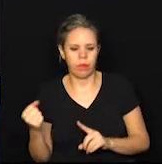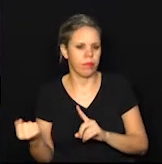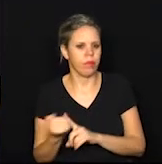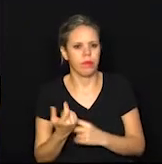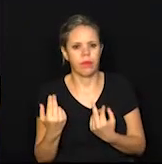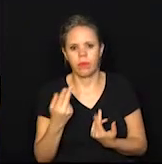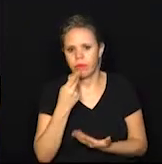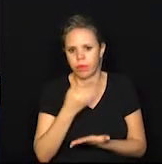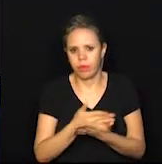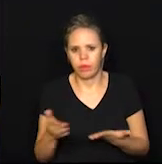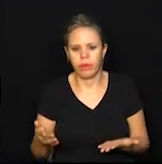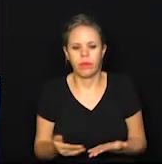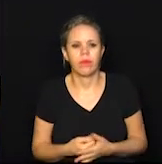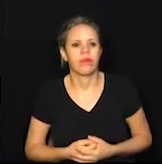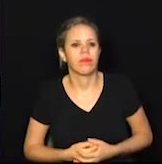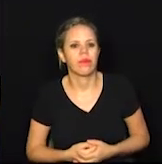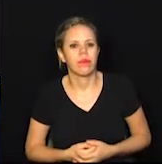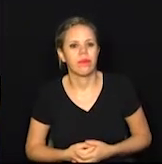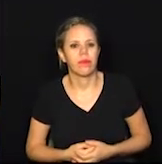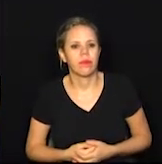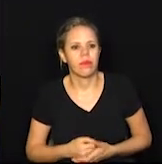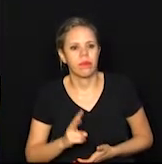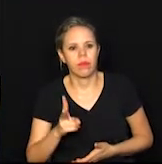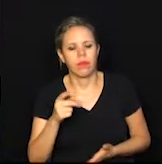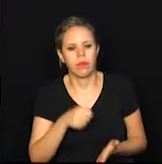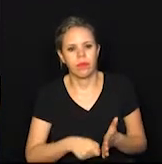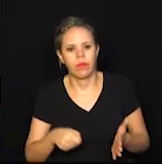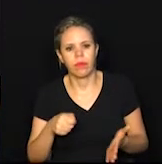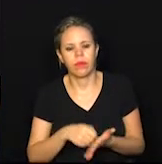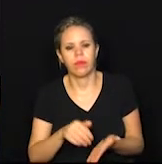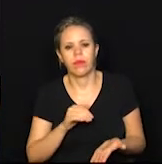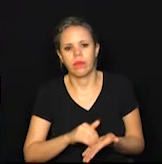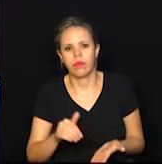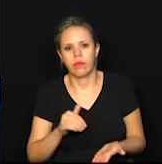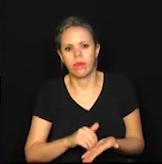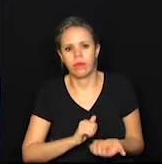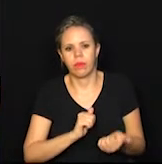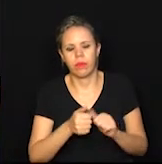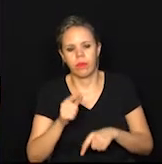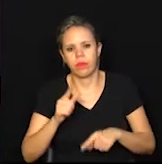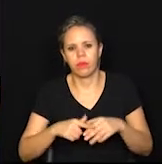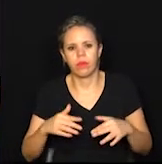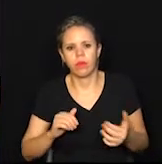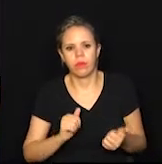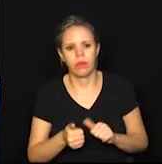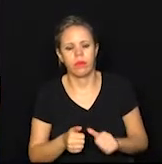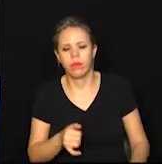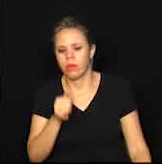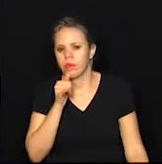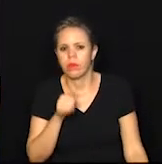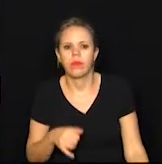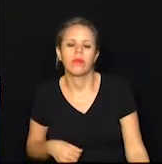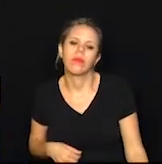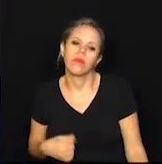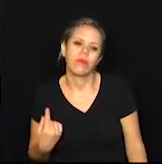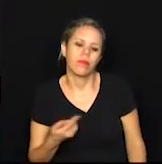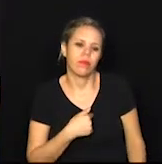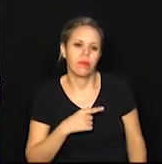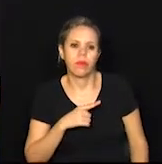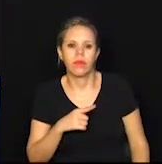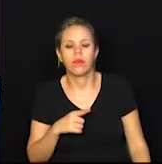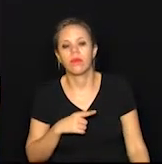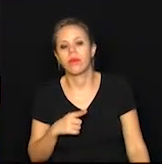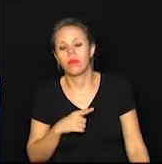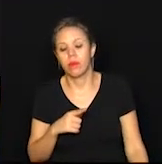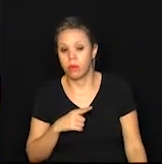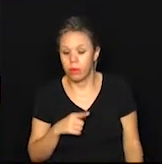disse no começo. Esse sempre foi uma luta da Secretaria de Esporte, questão de materiais esportivos. A gente tem